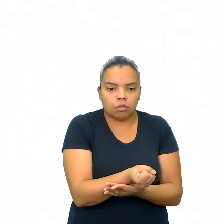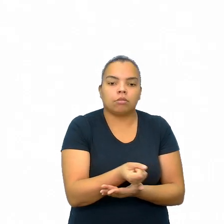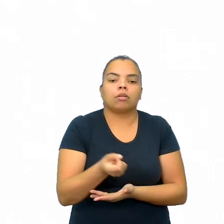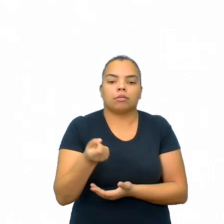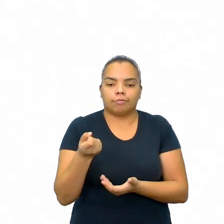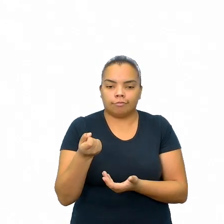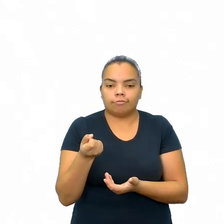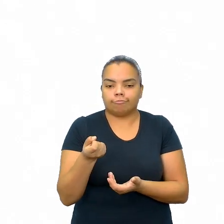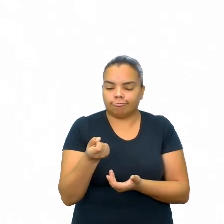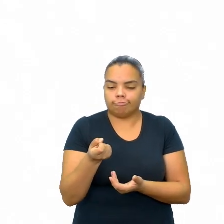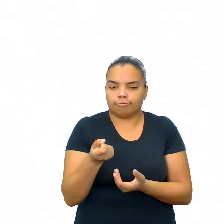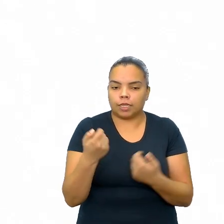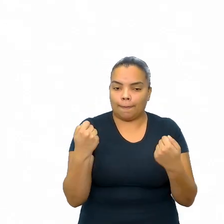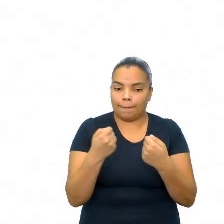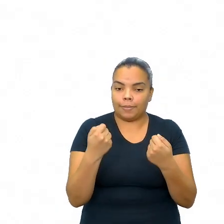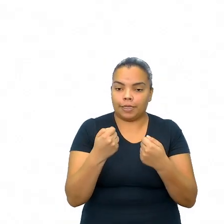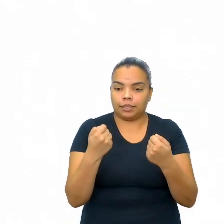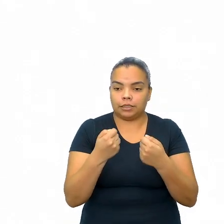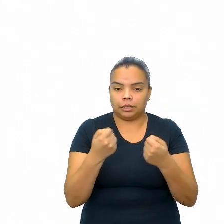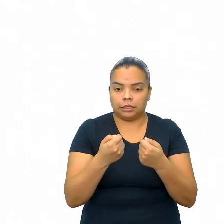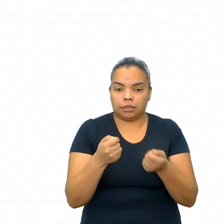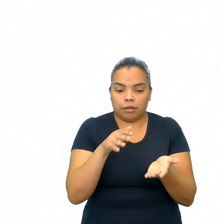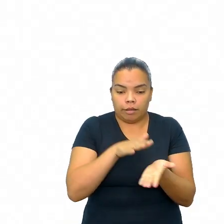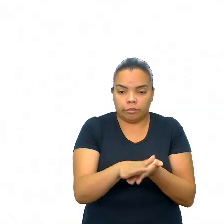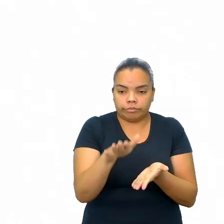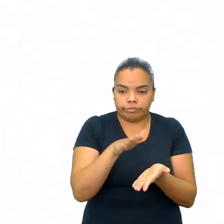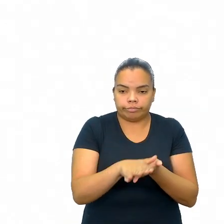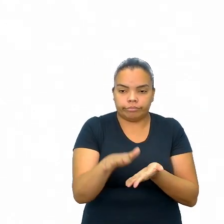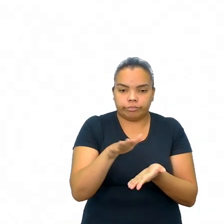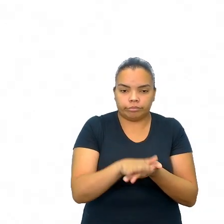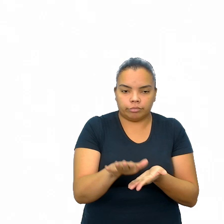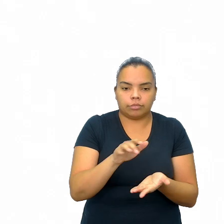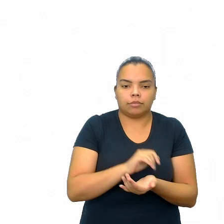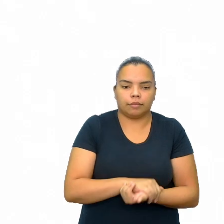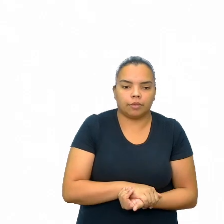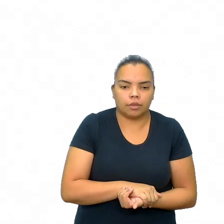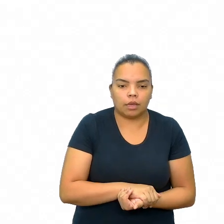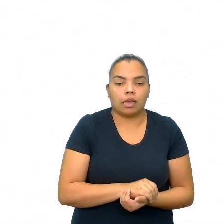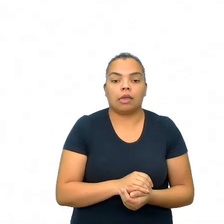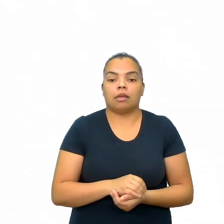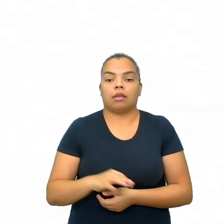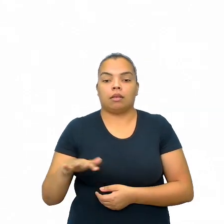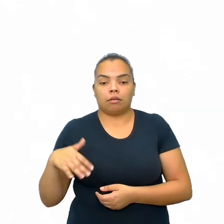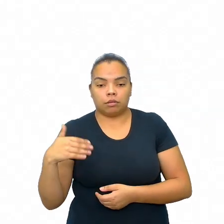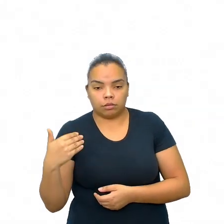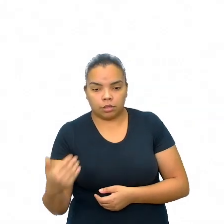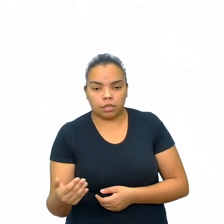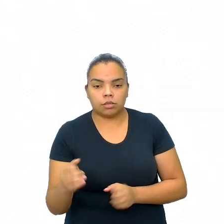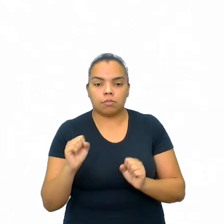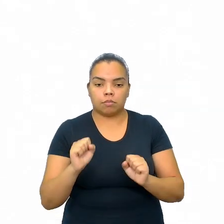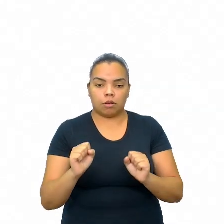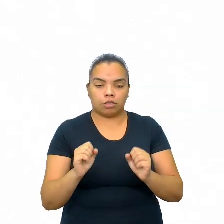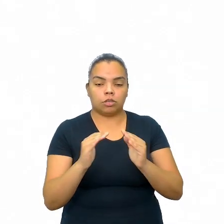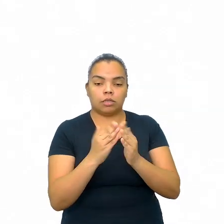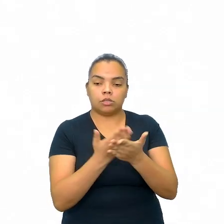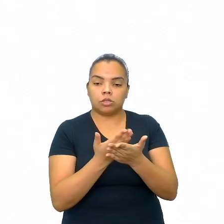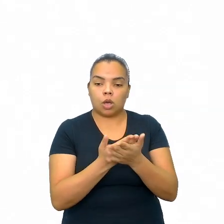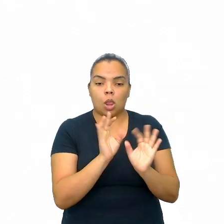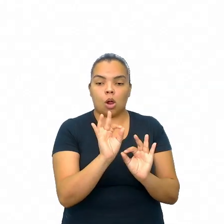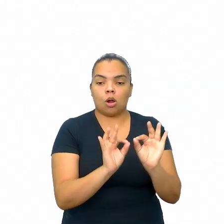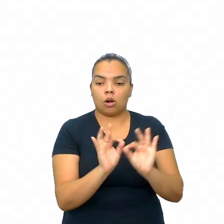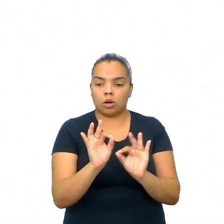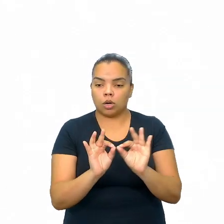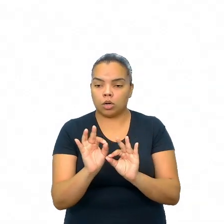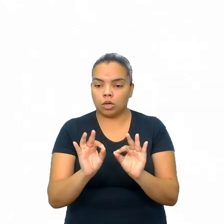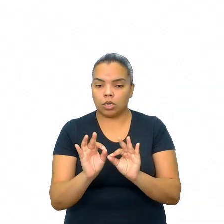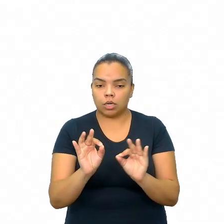disponibilizado, ou seja, em breve. Enquanto isso, cada DE ou escola poderá organizar uma planilha